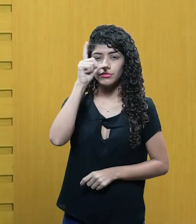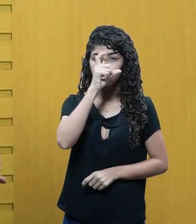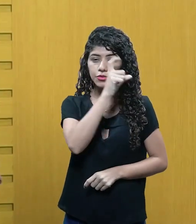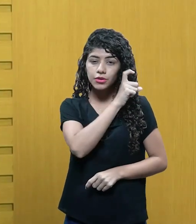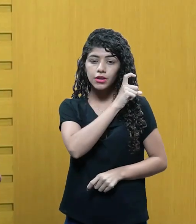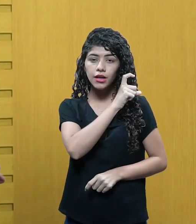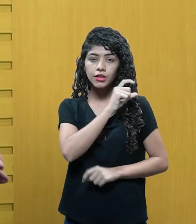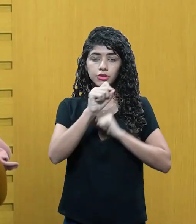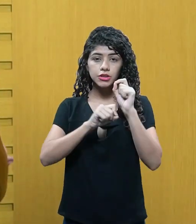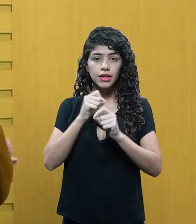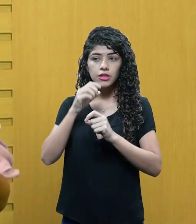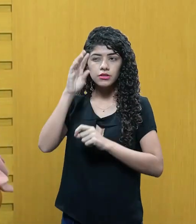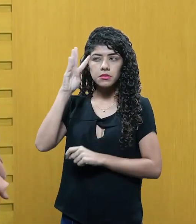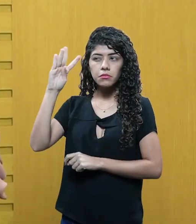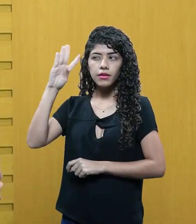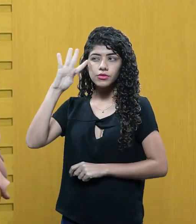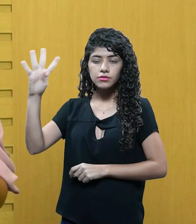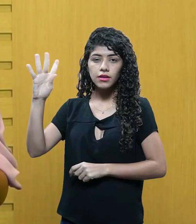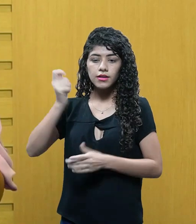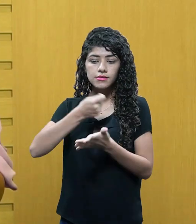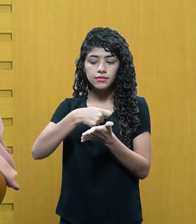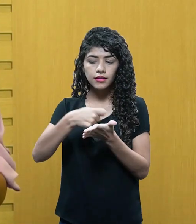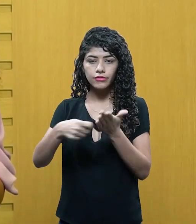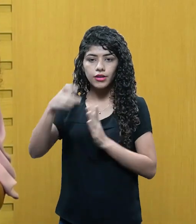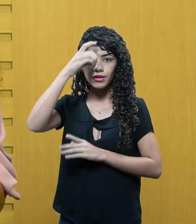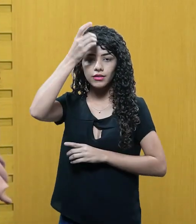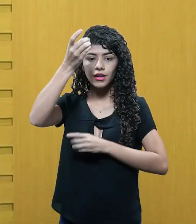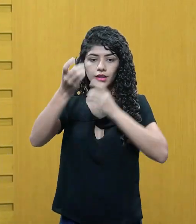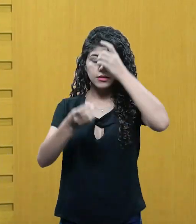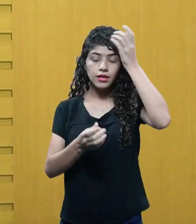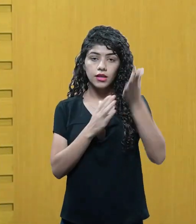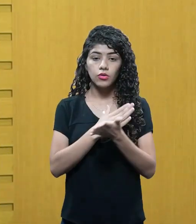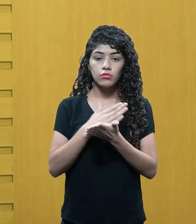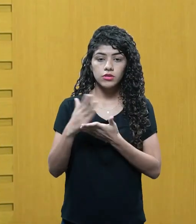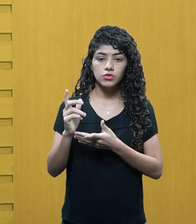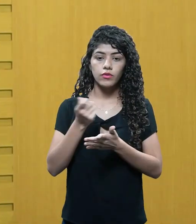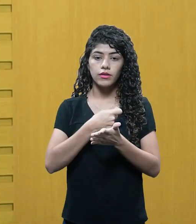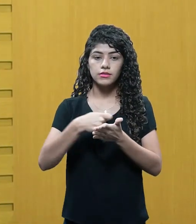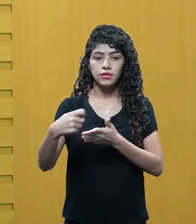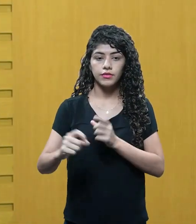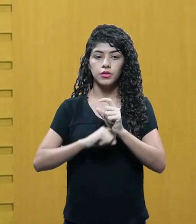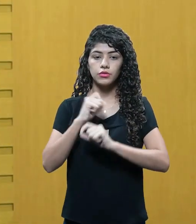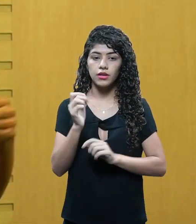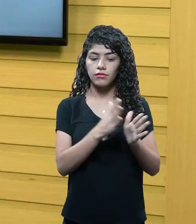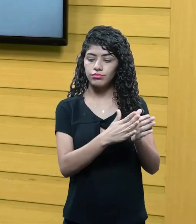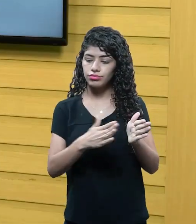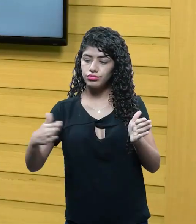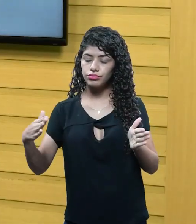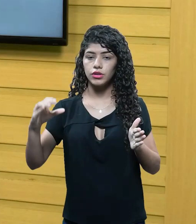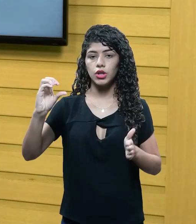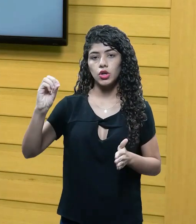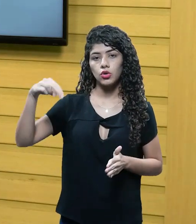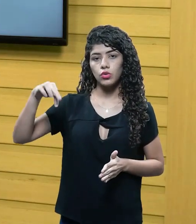para materializar essa ideia, e aí ela começou a escrever contos. Ela se colocou para escrever uma série